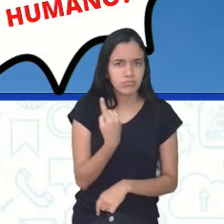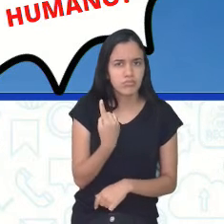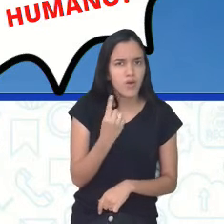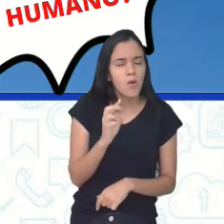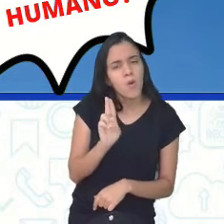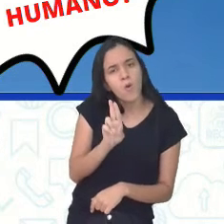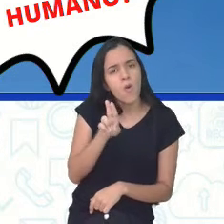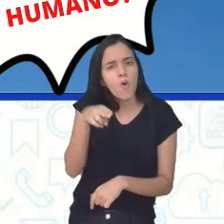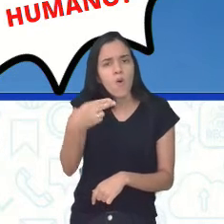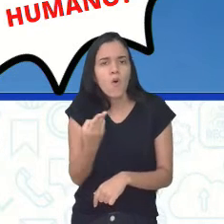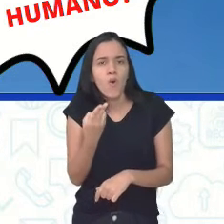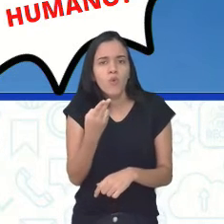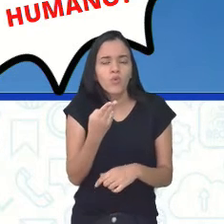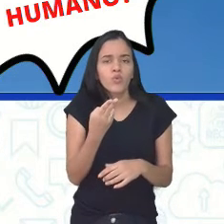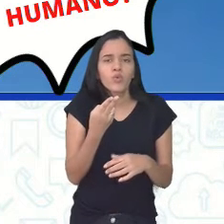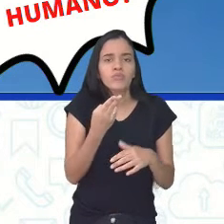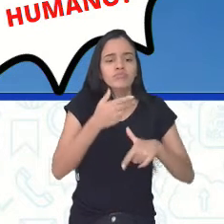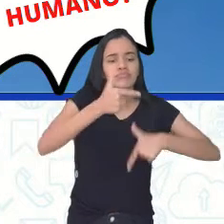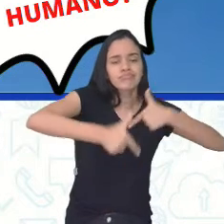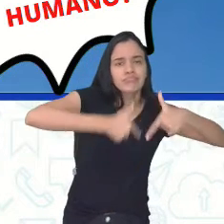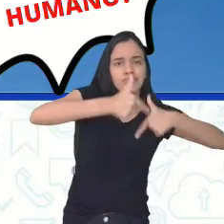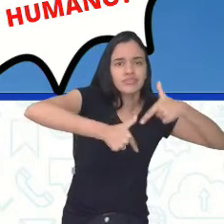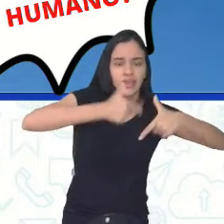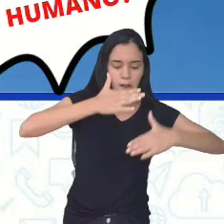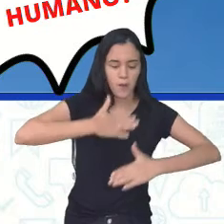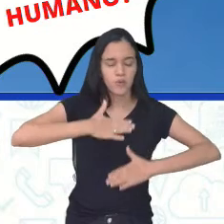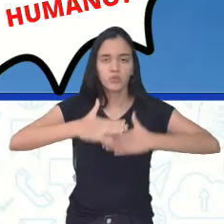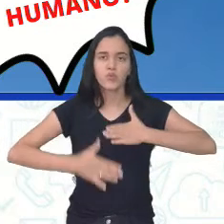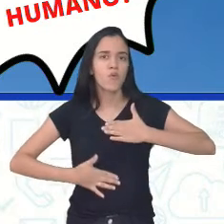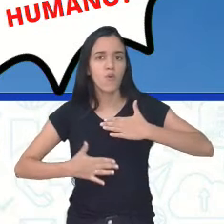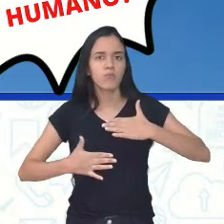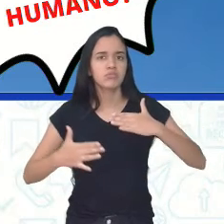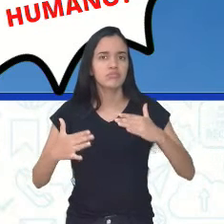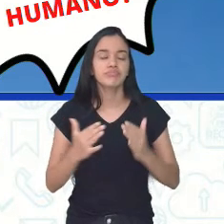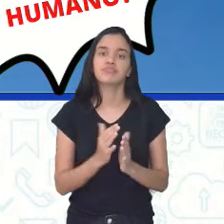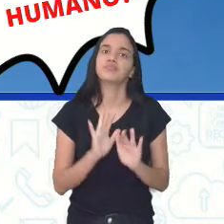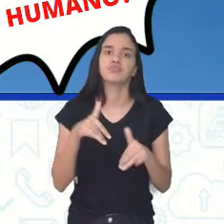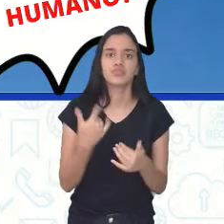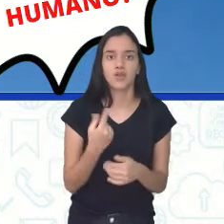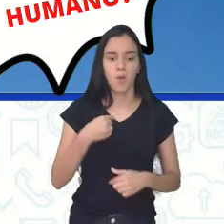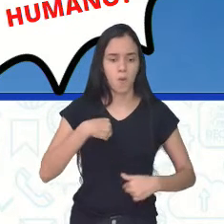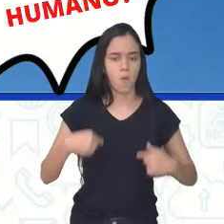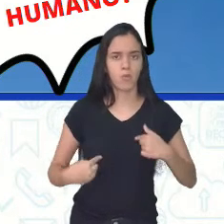ou eles dividem as tarefas do corpo? O que é que vocês acham? Que o órgão faz tudo